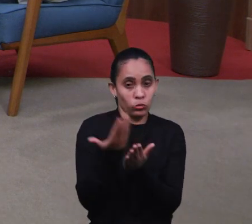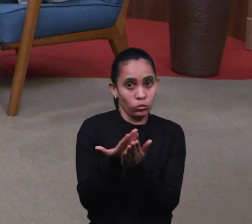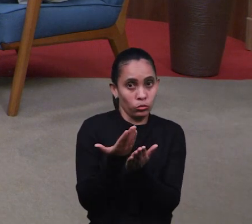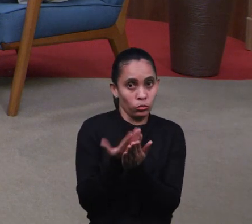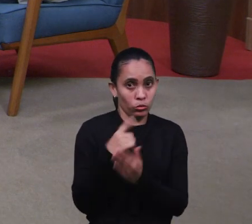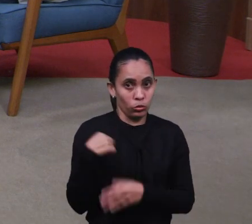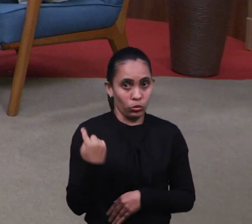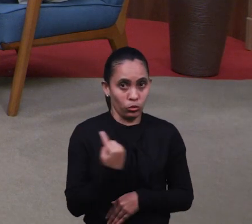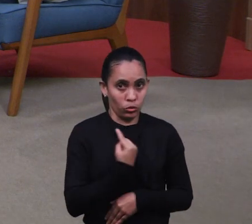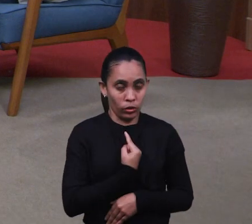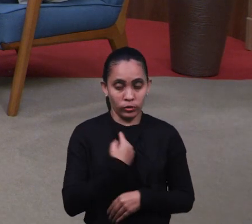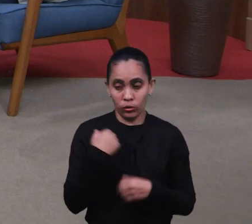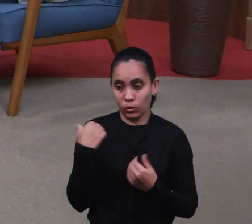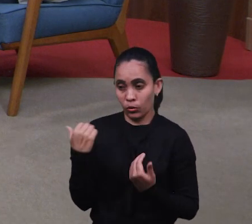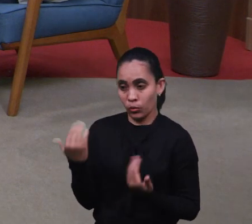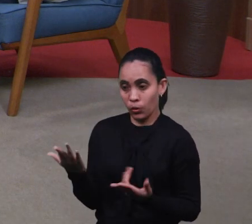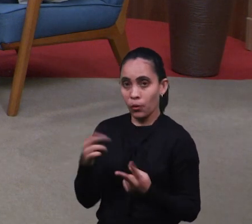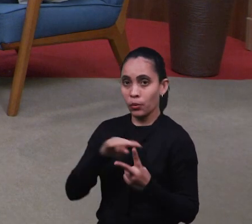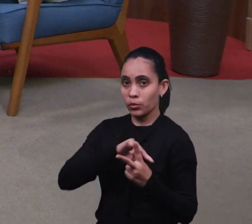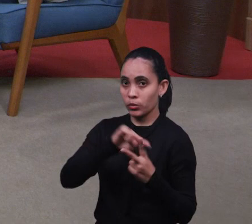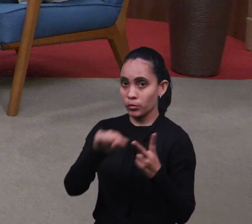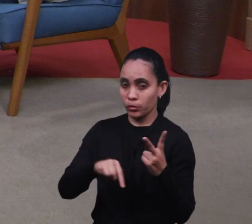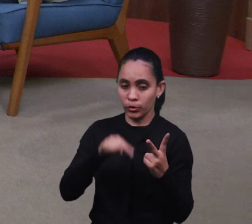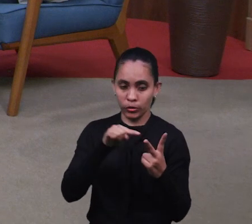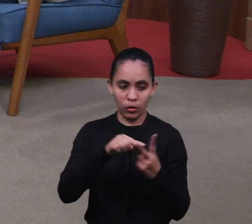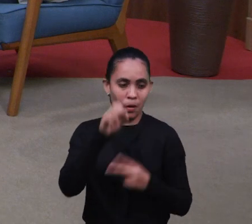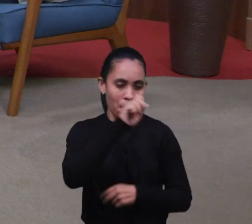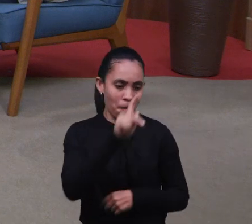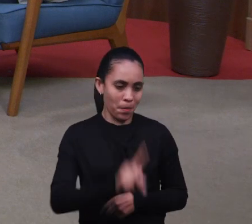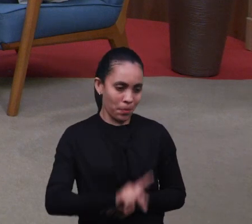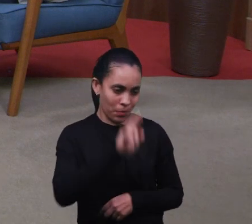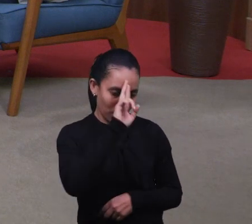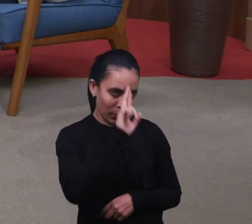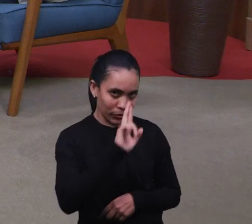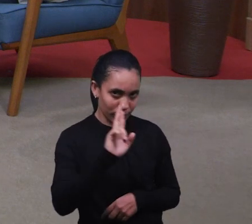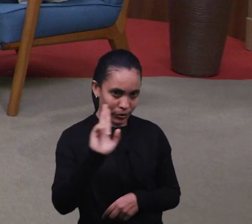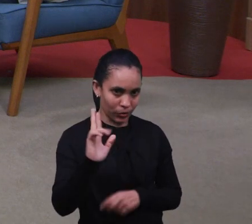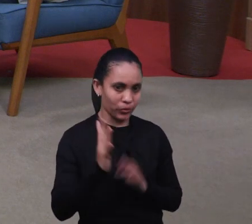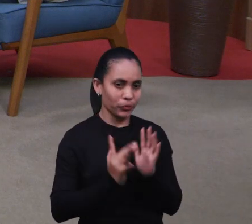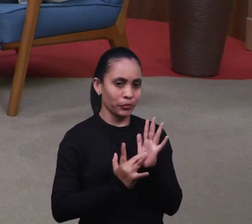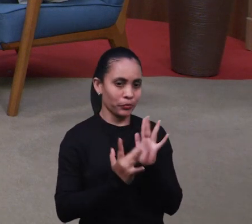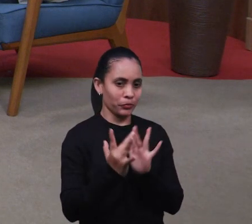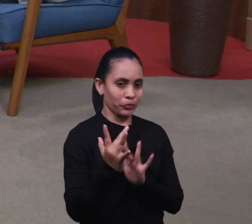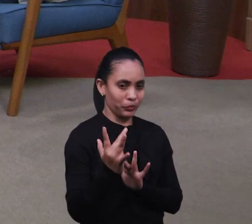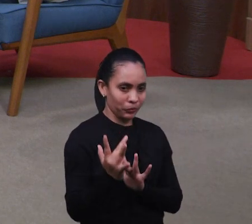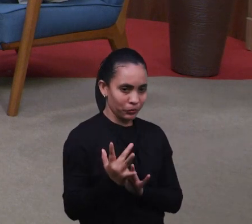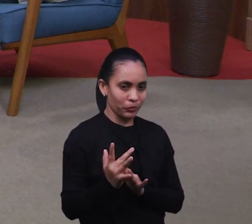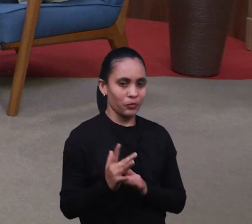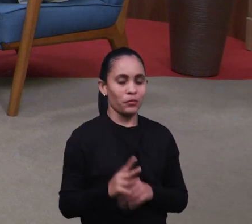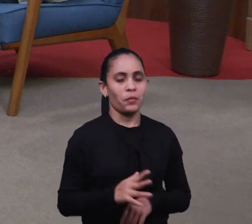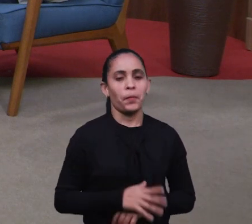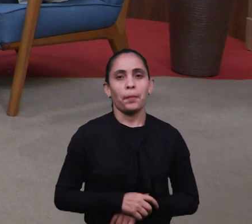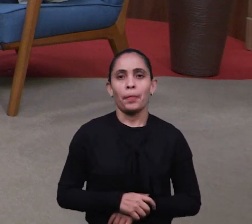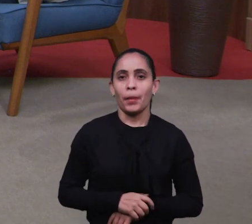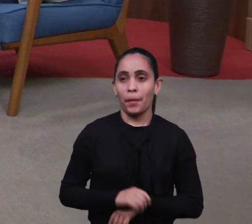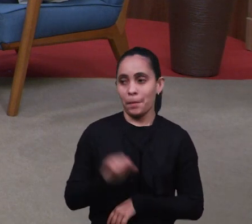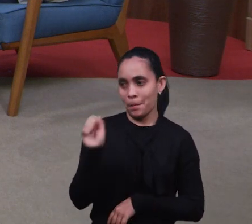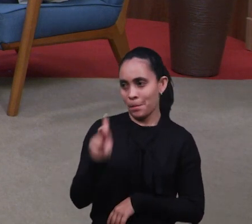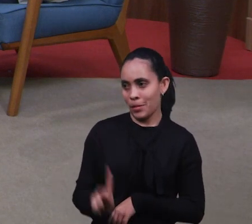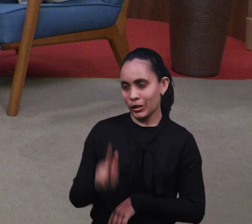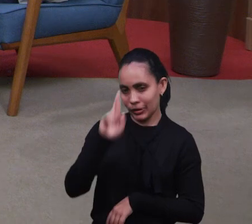Sérgio Souza, queridos, a paz do Senhor. Pai do Senhor Josias, Pai do Senhor Sérgio, Pai do Senhor a todos. Pai do Senhor